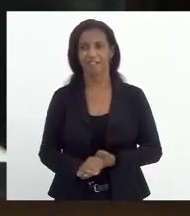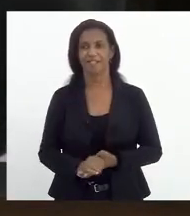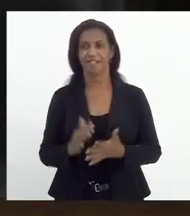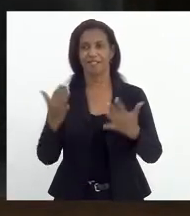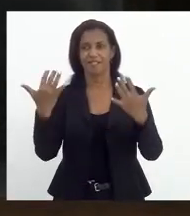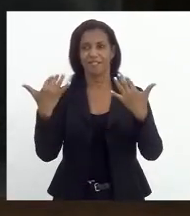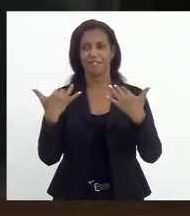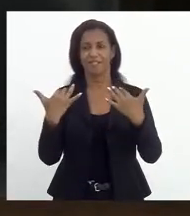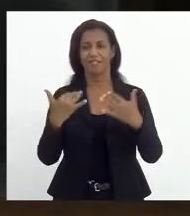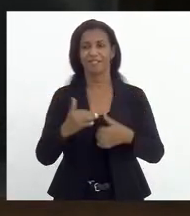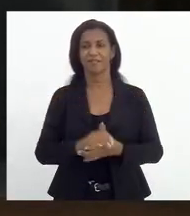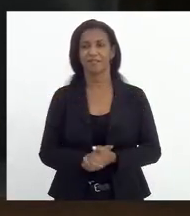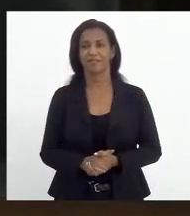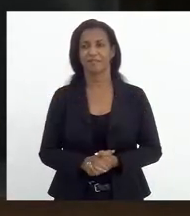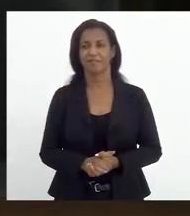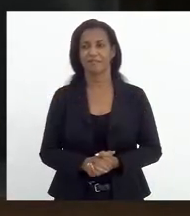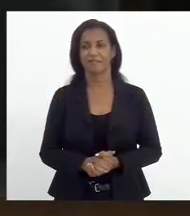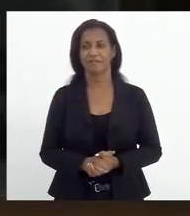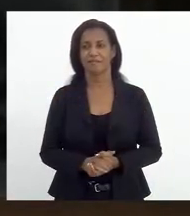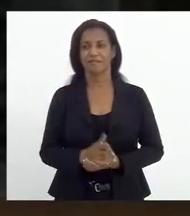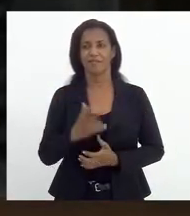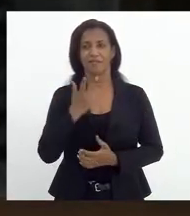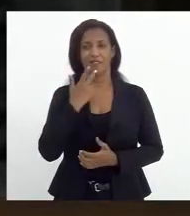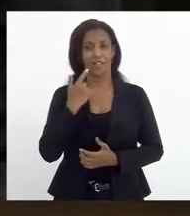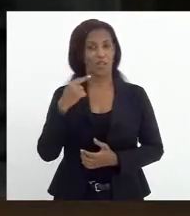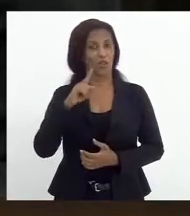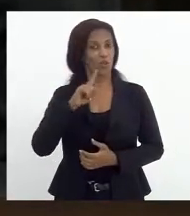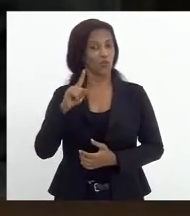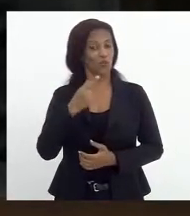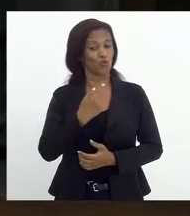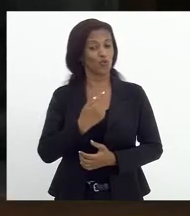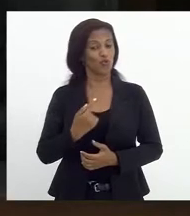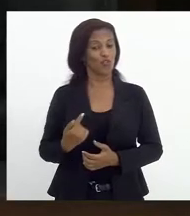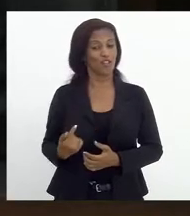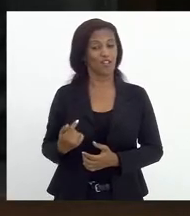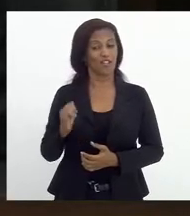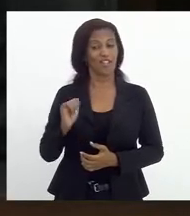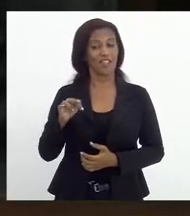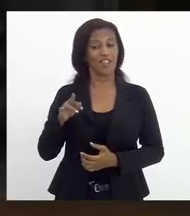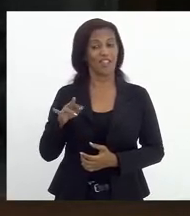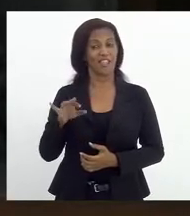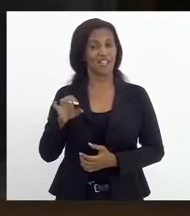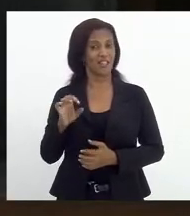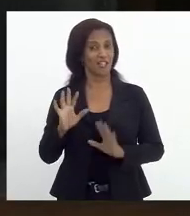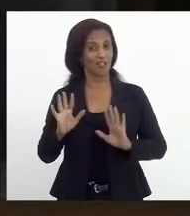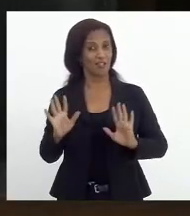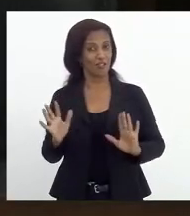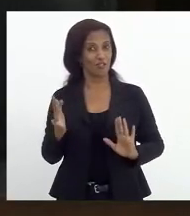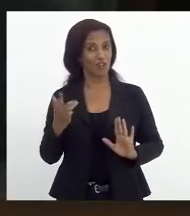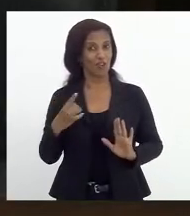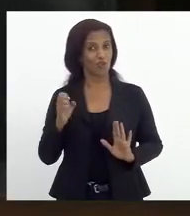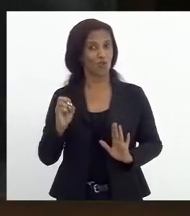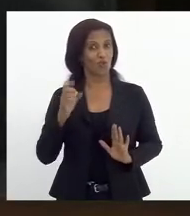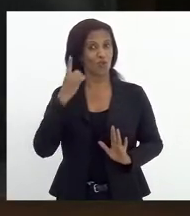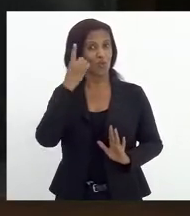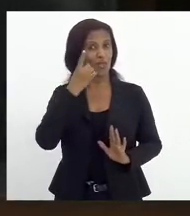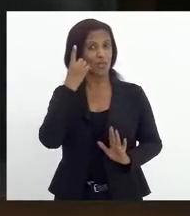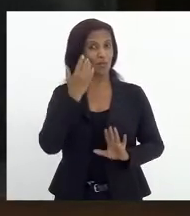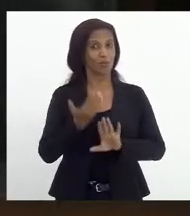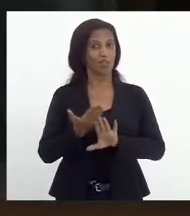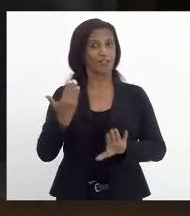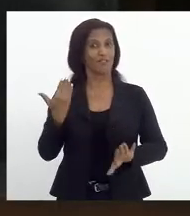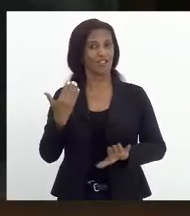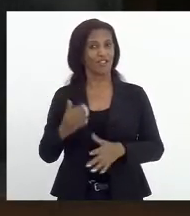atenção, dizer que eu não sou governador interino, eu sou deputado estadual afastado,